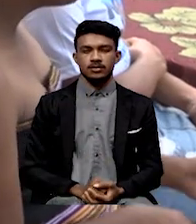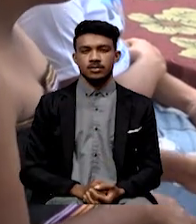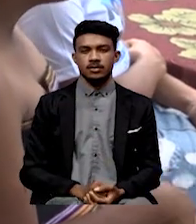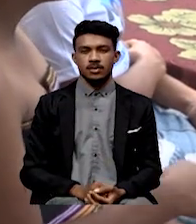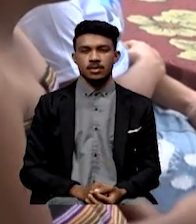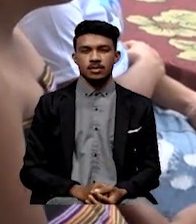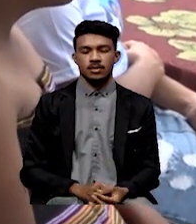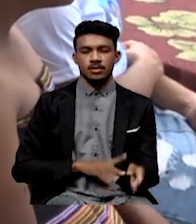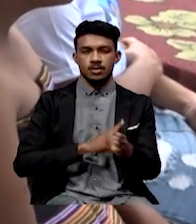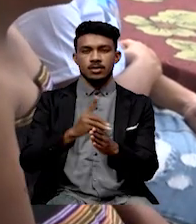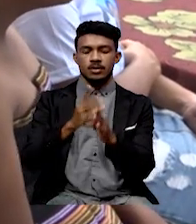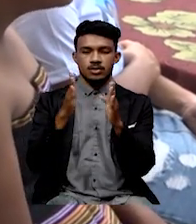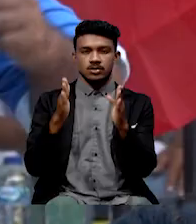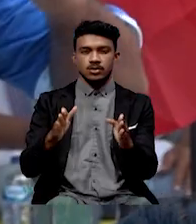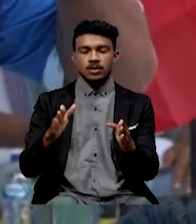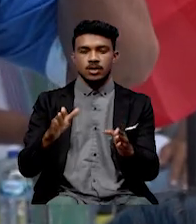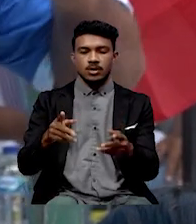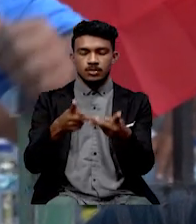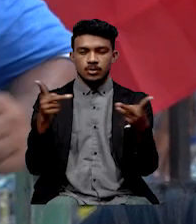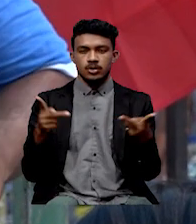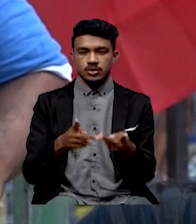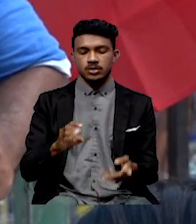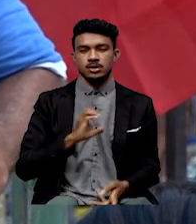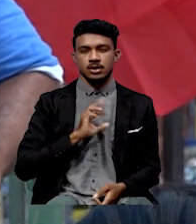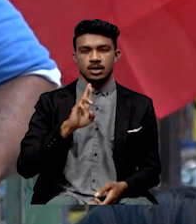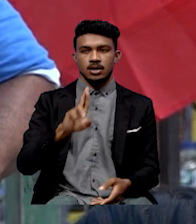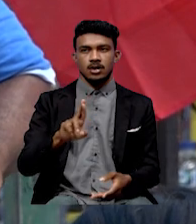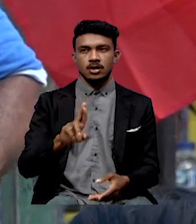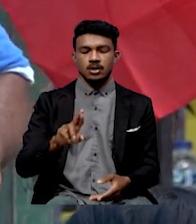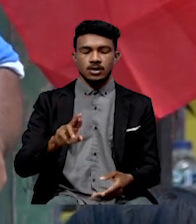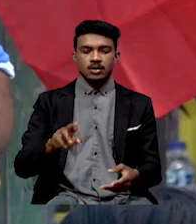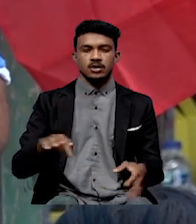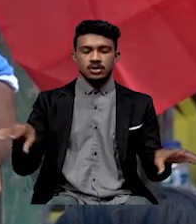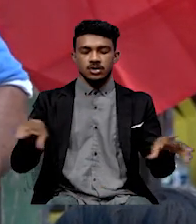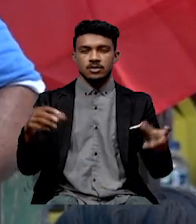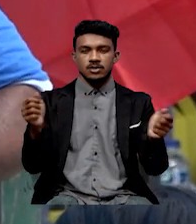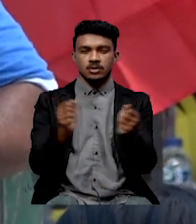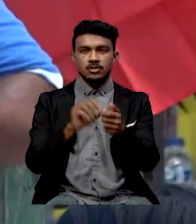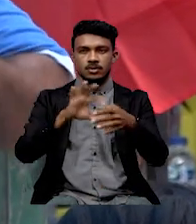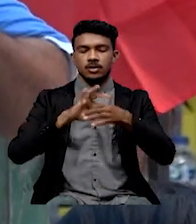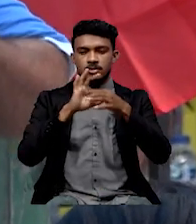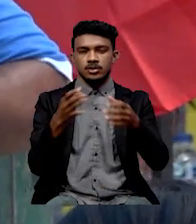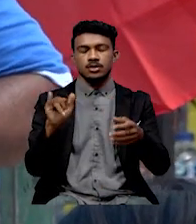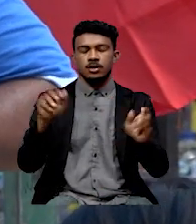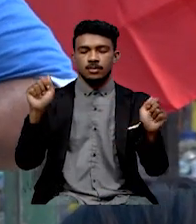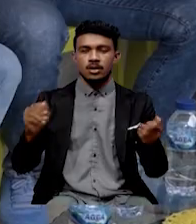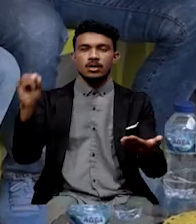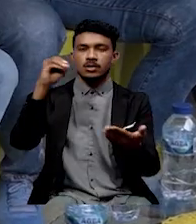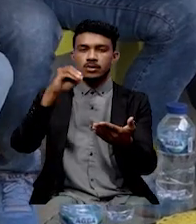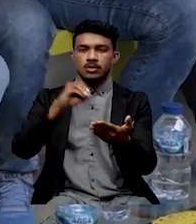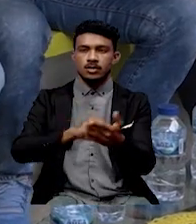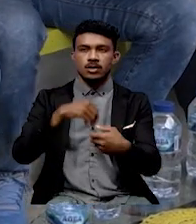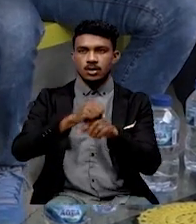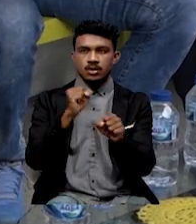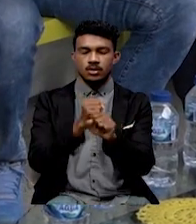Coordenador posco Cristo Rei, Corinho Silva Hateten, ho esforço no serviço equipa sira, bele realiza duni lançamento